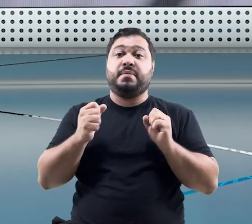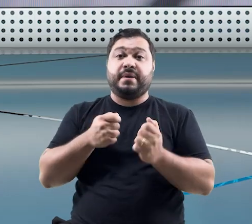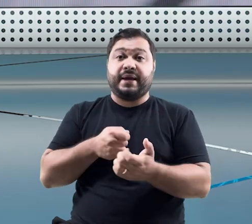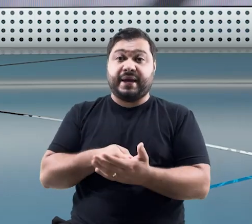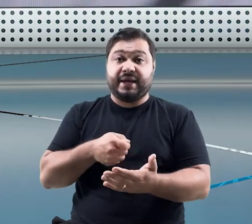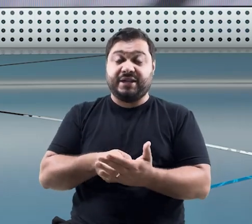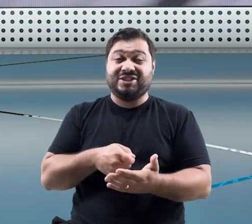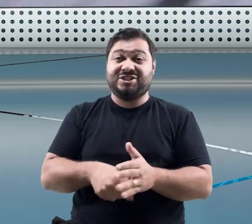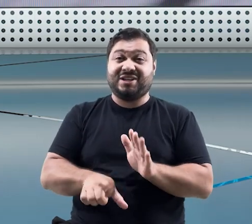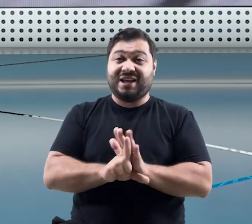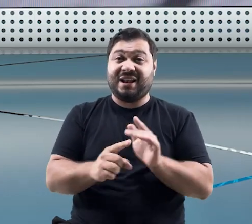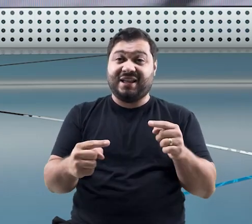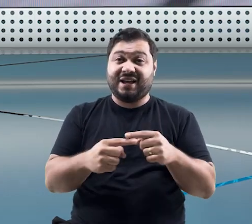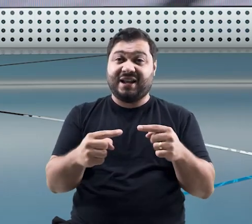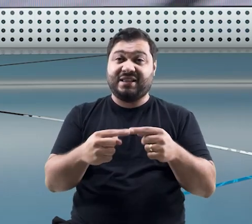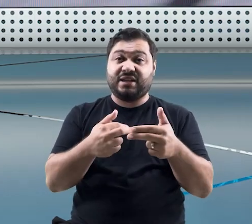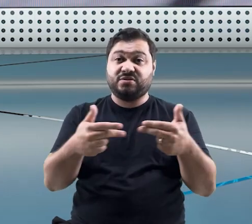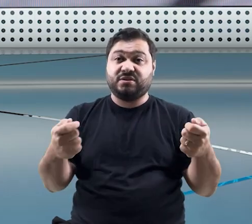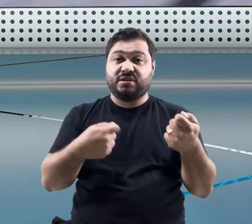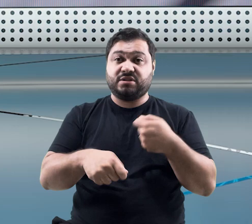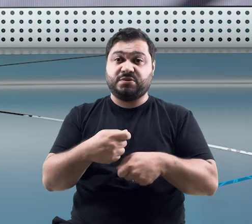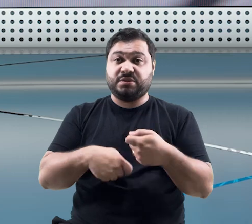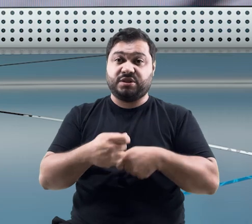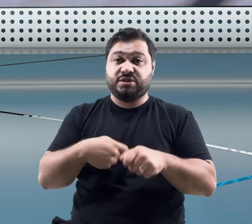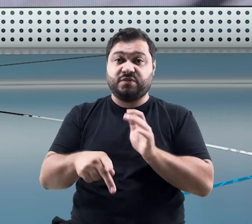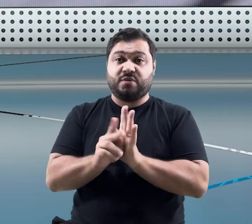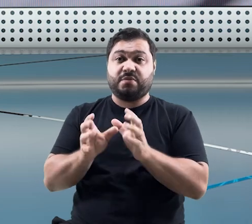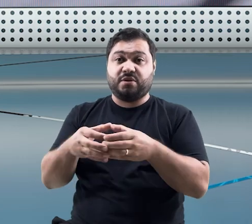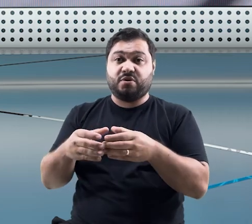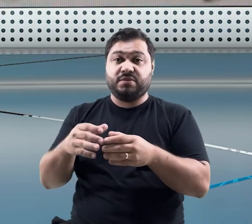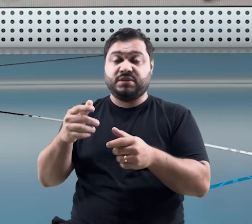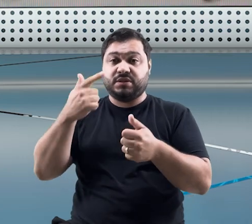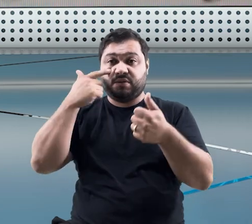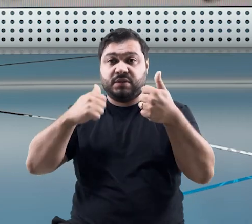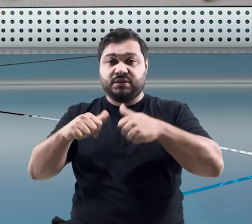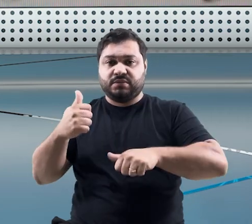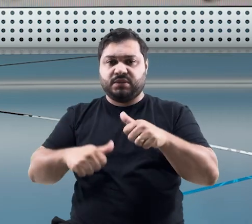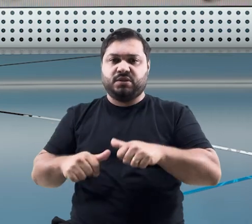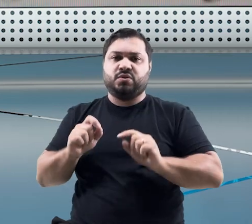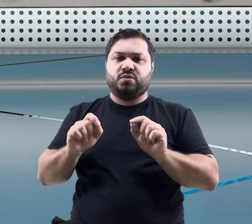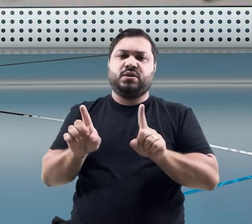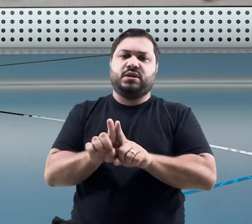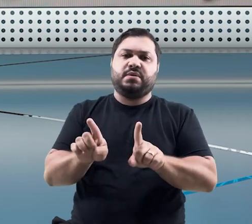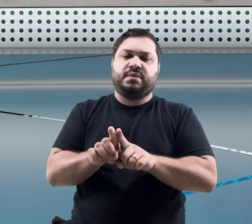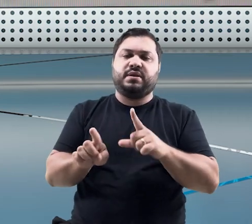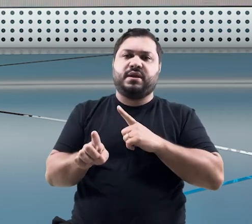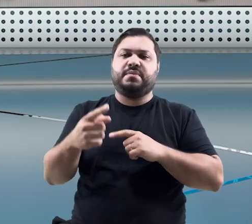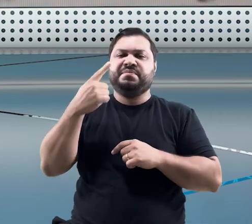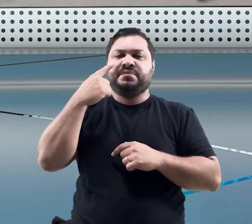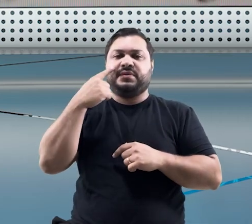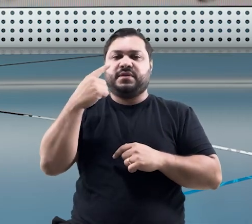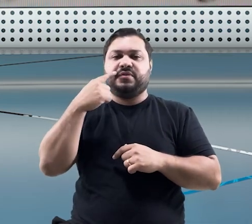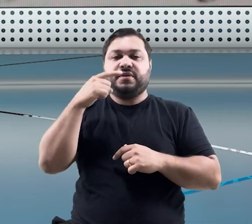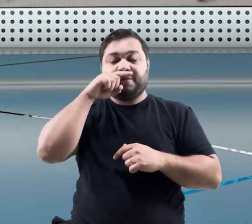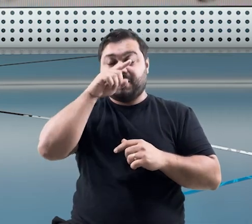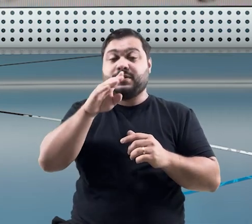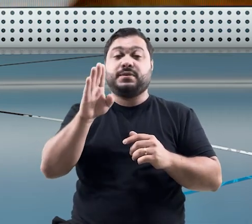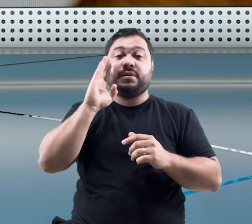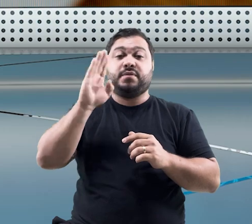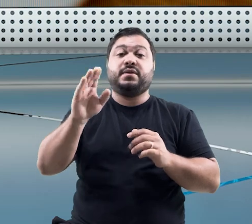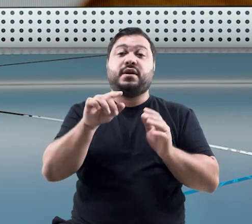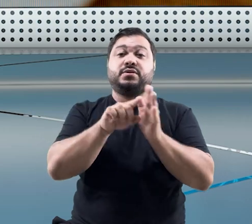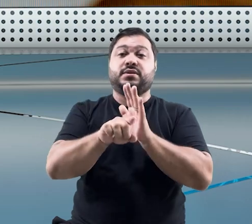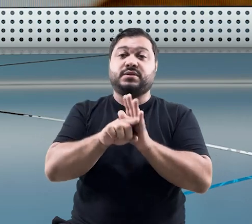excepcionais, para garantir a legalidade dos atos administrativos da comissão examinadora, o que inclui a verificação